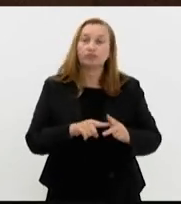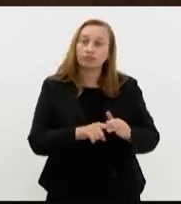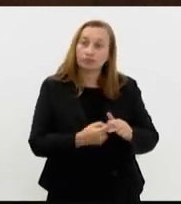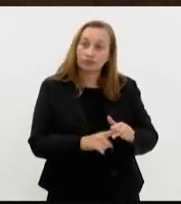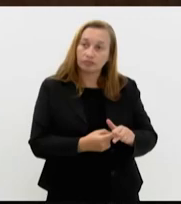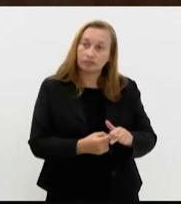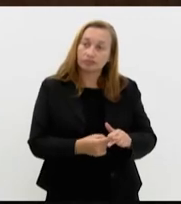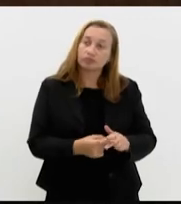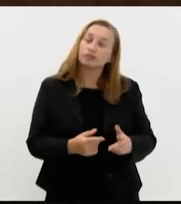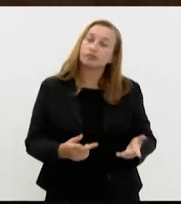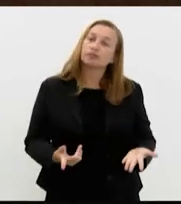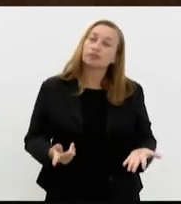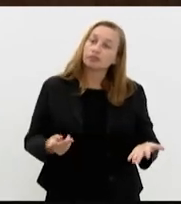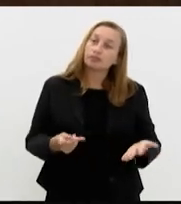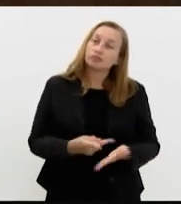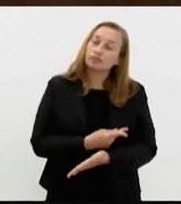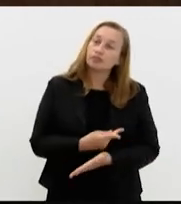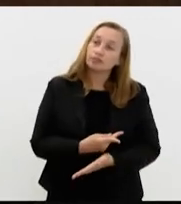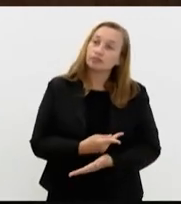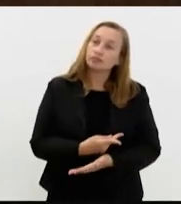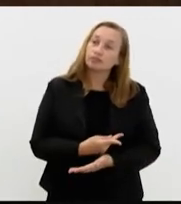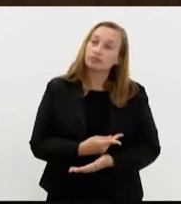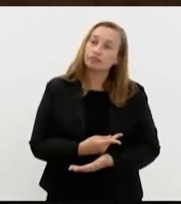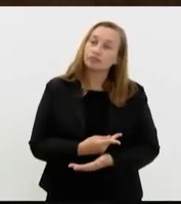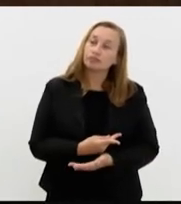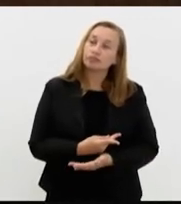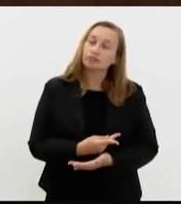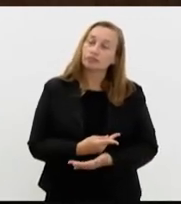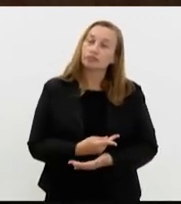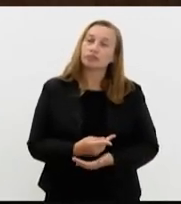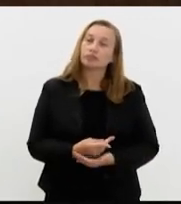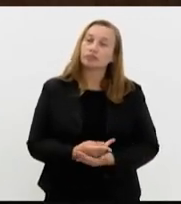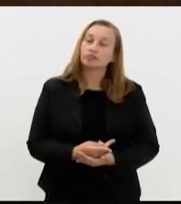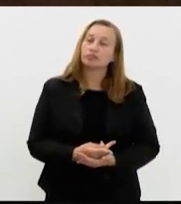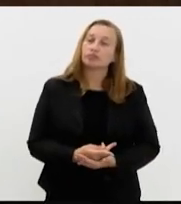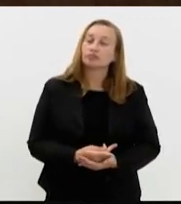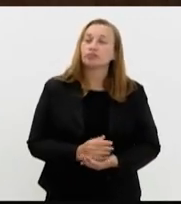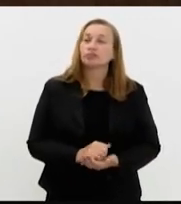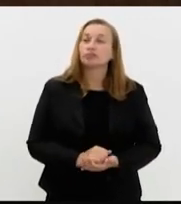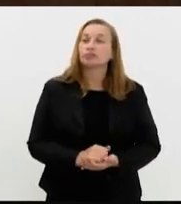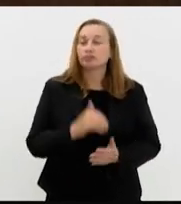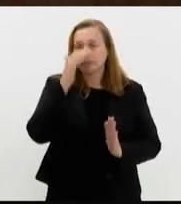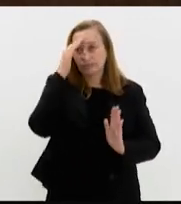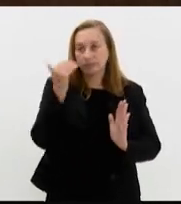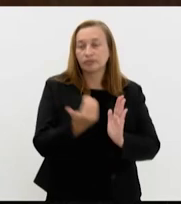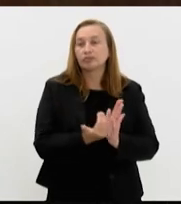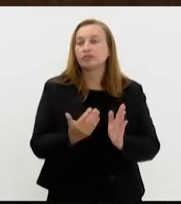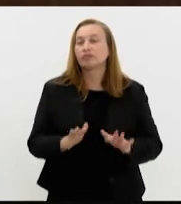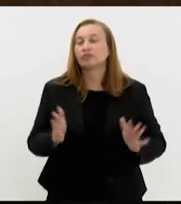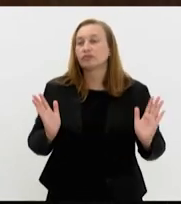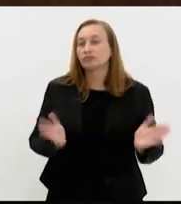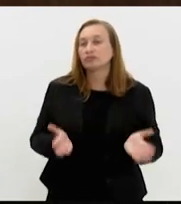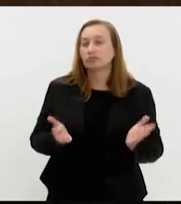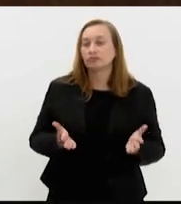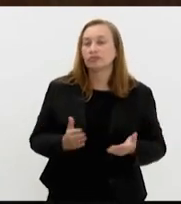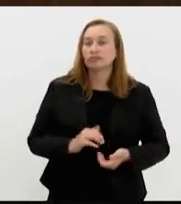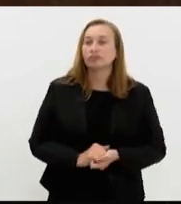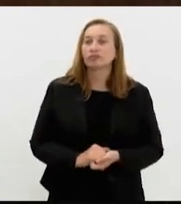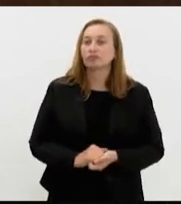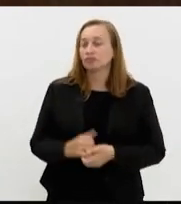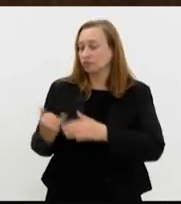que isso caia na mão correta, né? Agora, uma